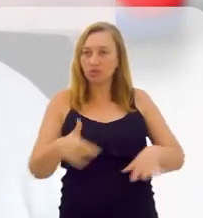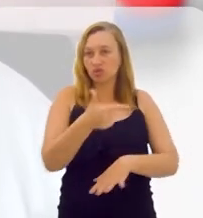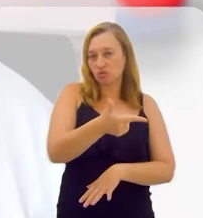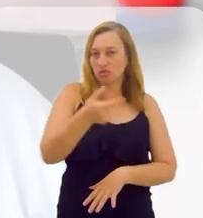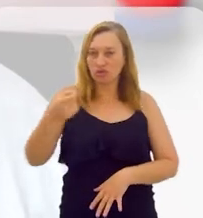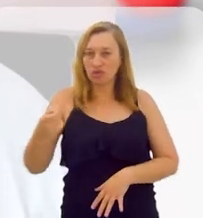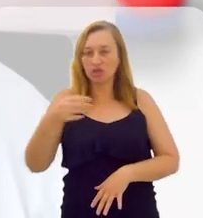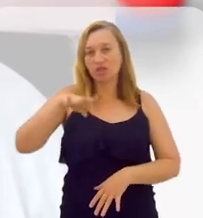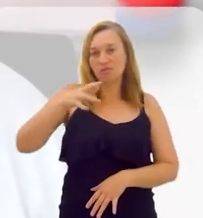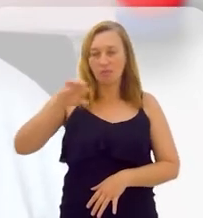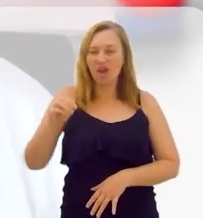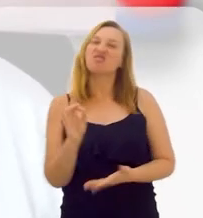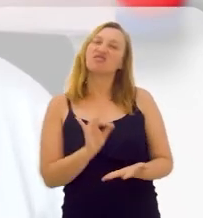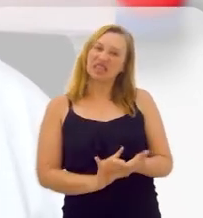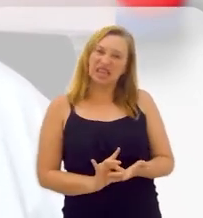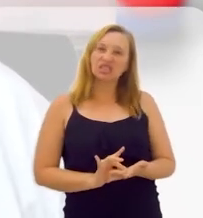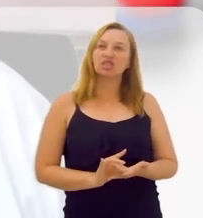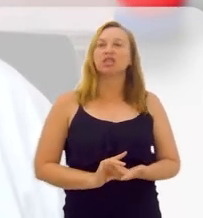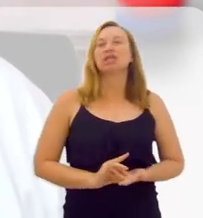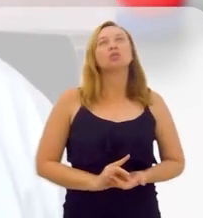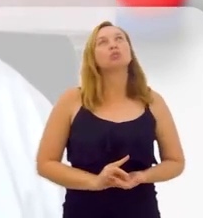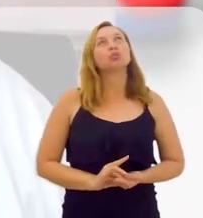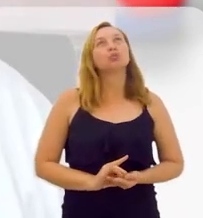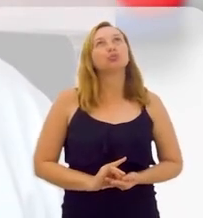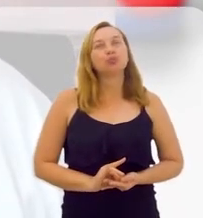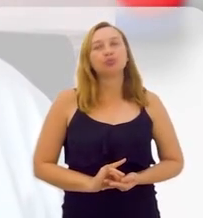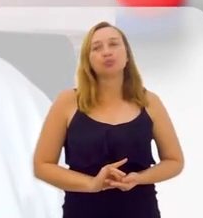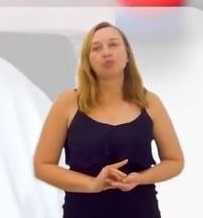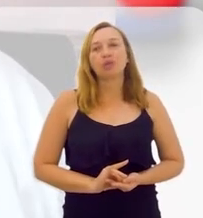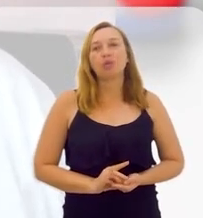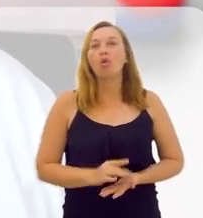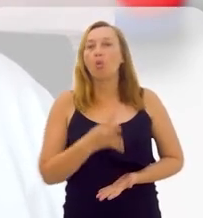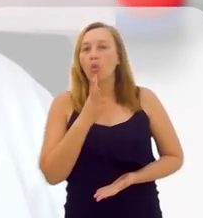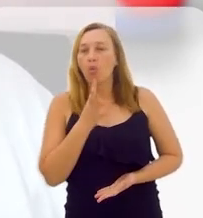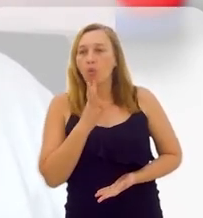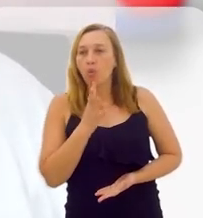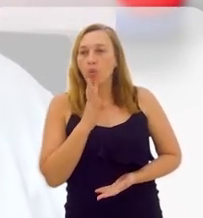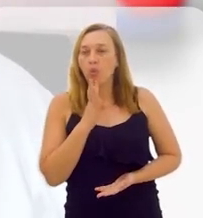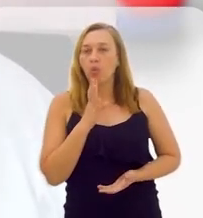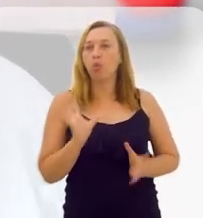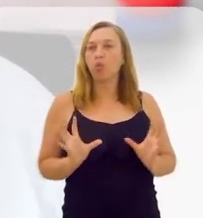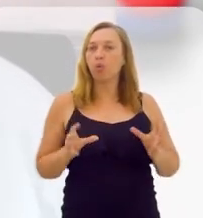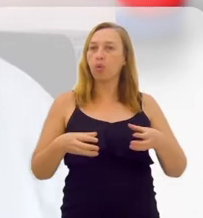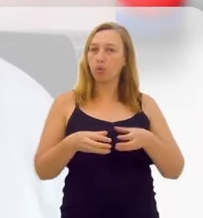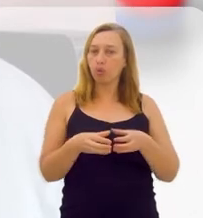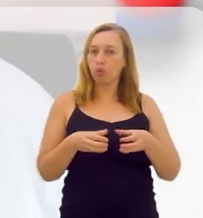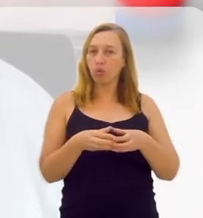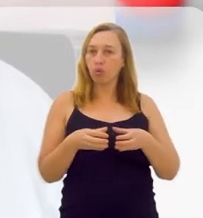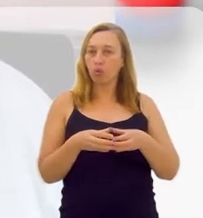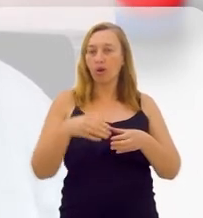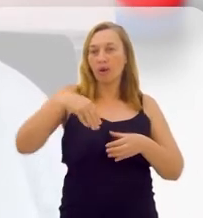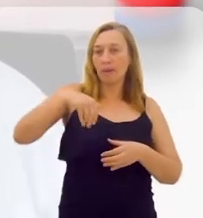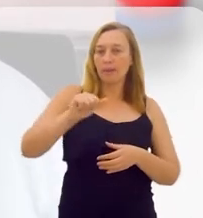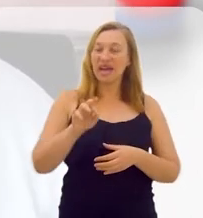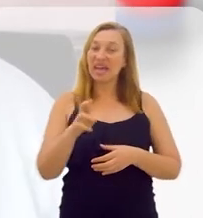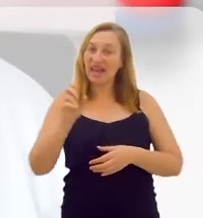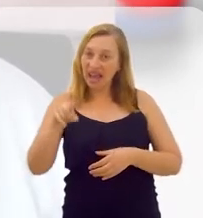2020, em julho, em maio, na verdade. E nós conhecemos o coletivo Colmeia